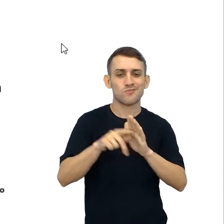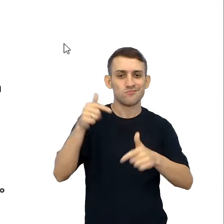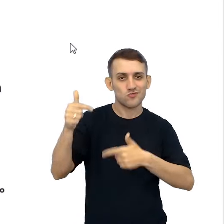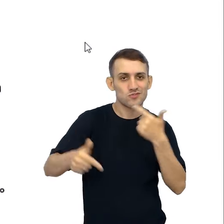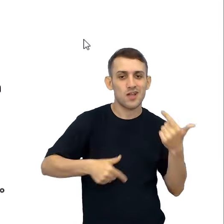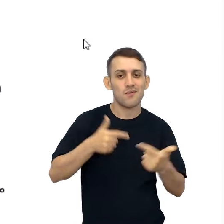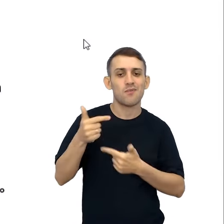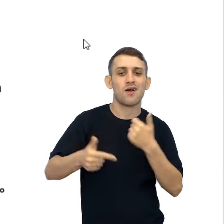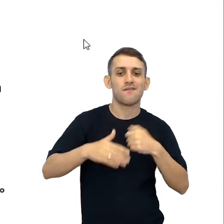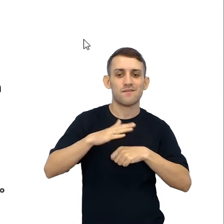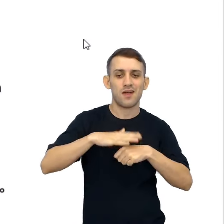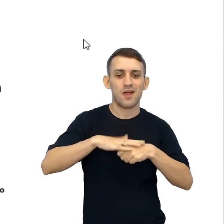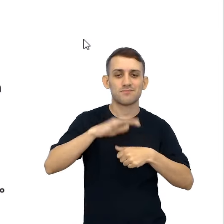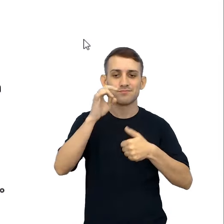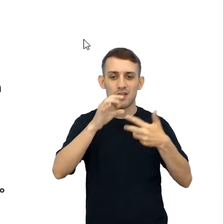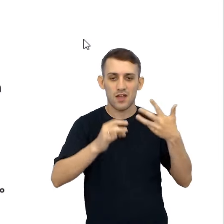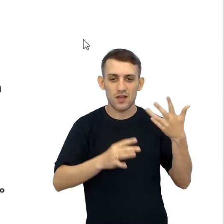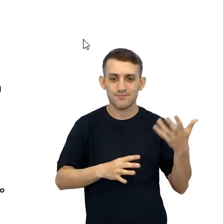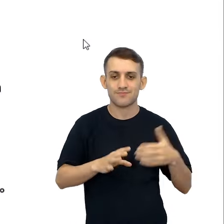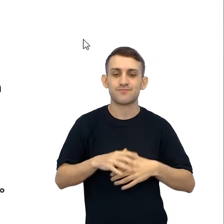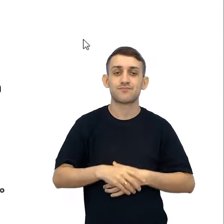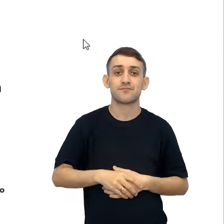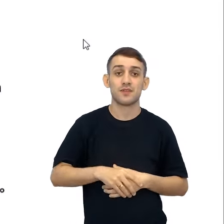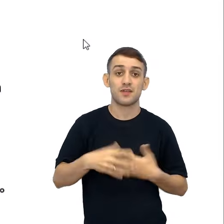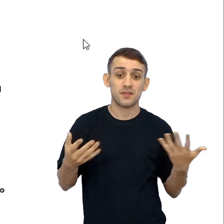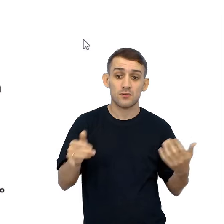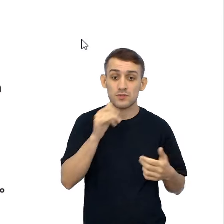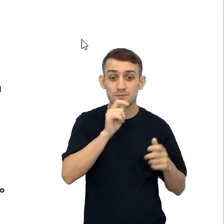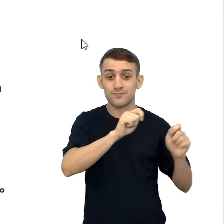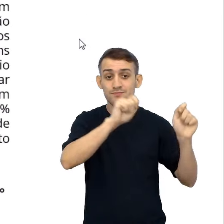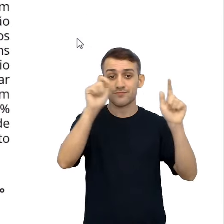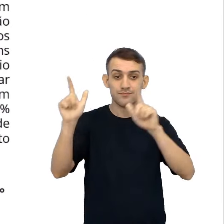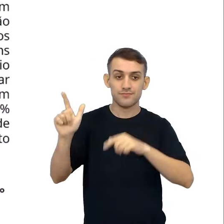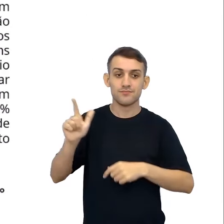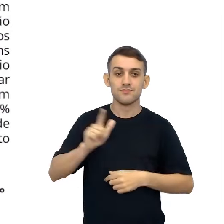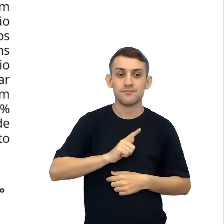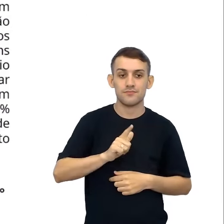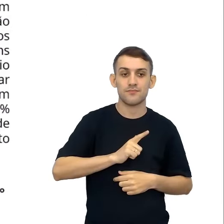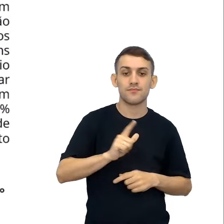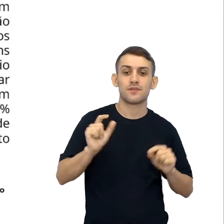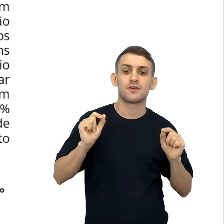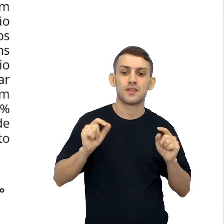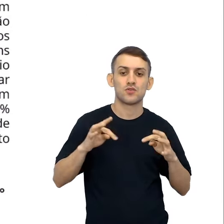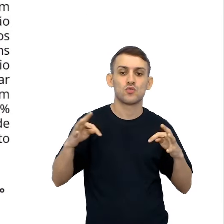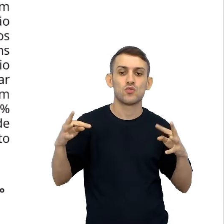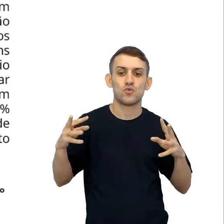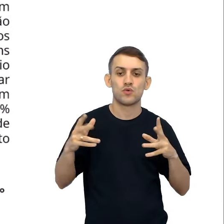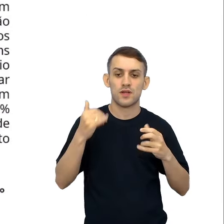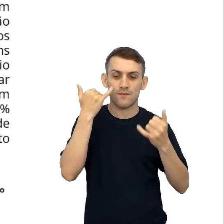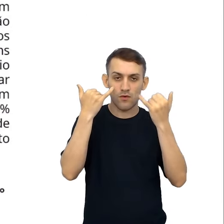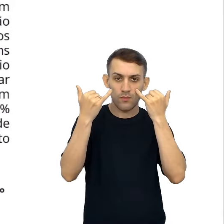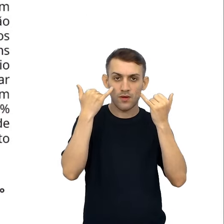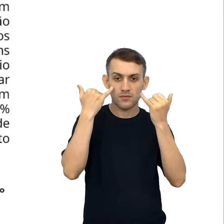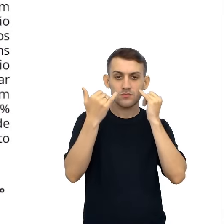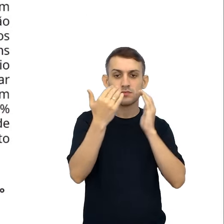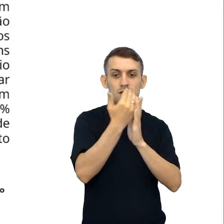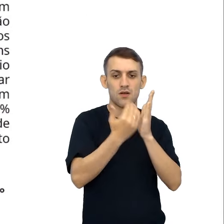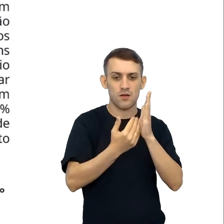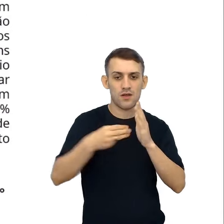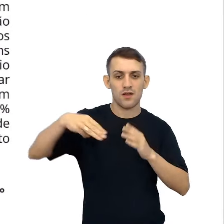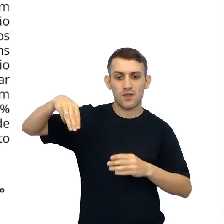trabalho feito em cada uma dessas etapas. Então, na próxima tela, olha, toda essa ação. Isso, a Márcia